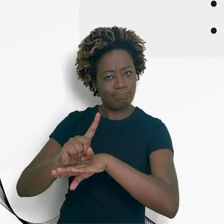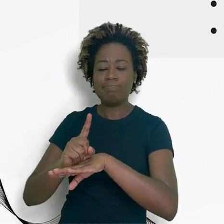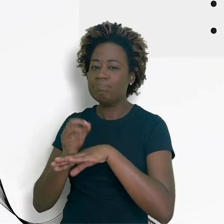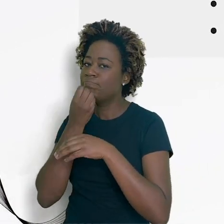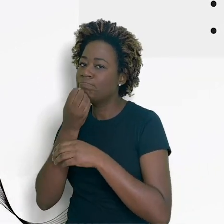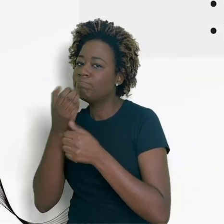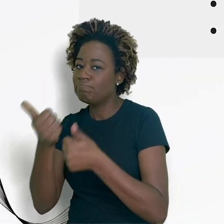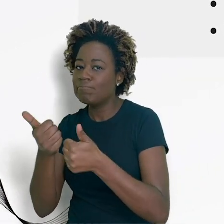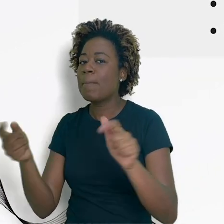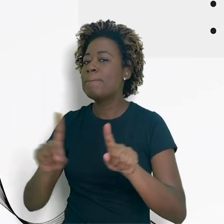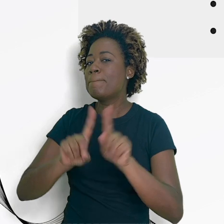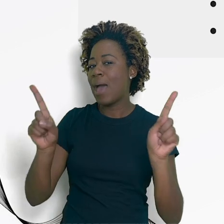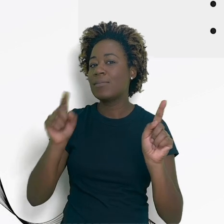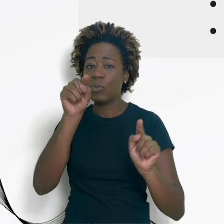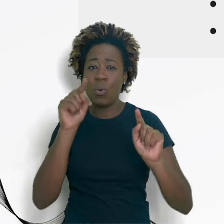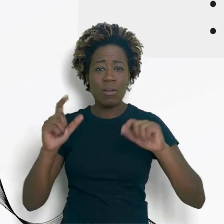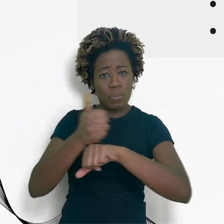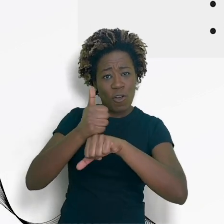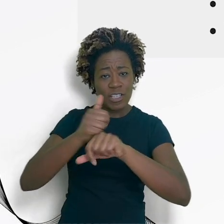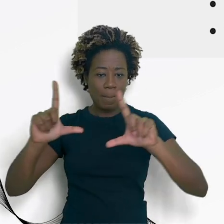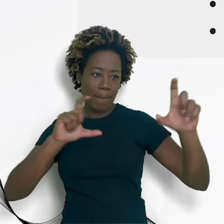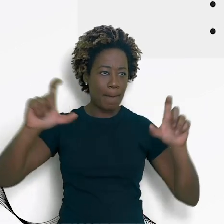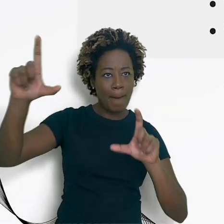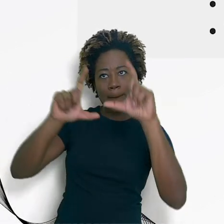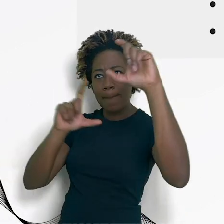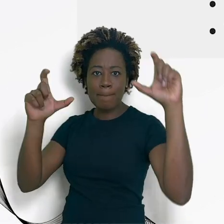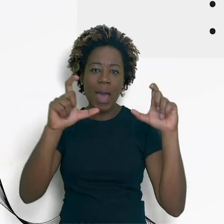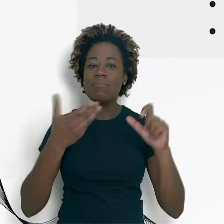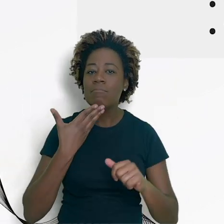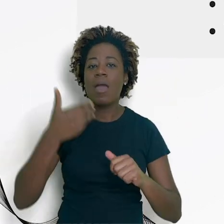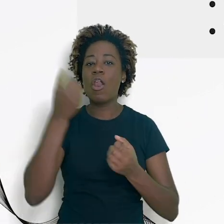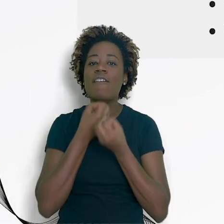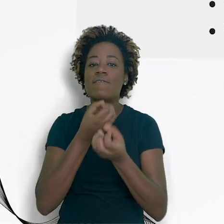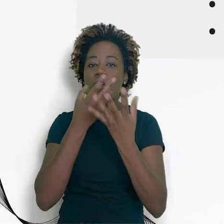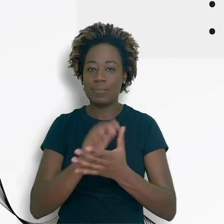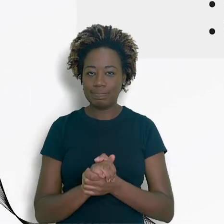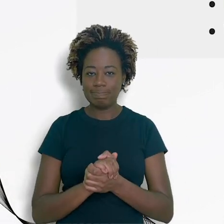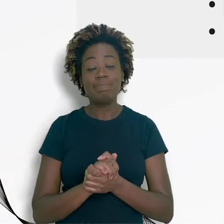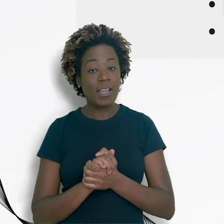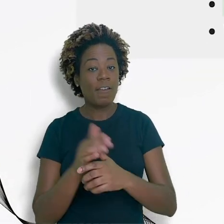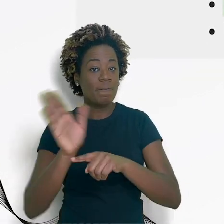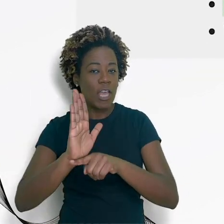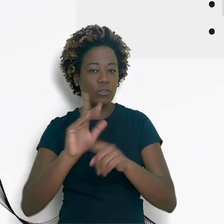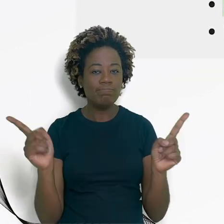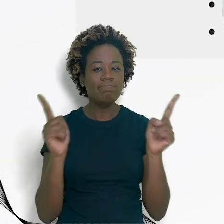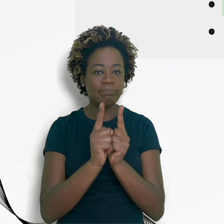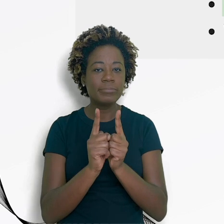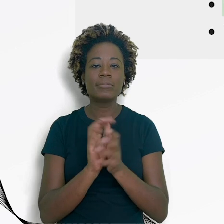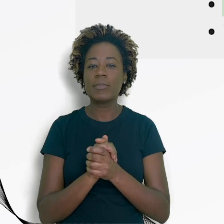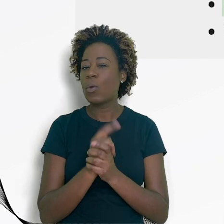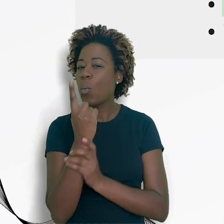muito bem-vindas, mas uma sessão fotográfica substitui e fala muito mais sobre a obra. Vídeo teaser. Ele tem que ter